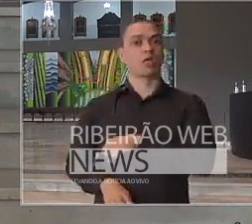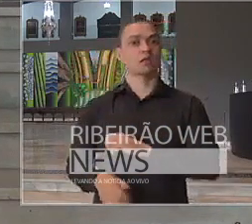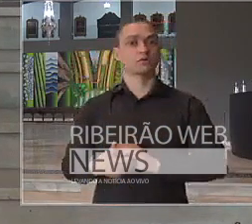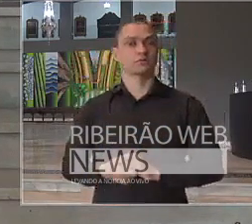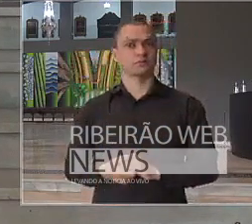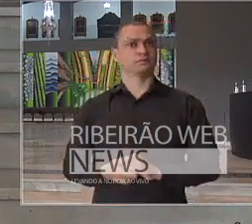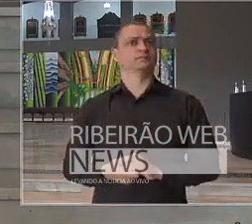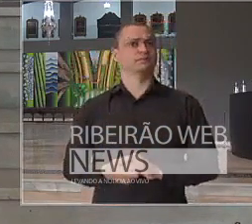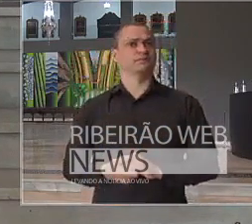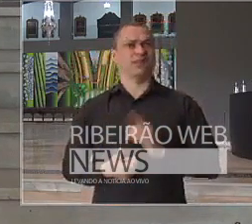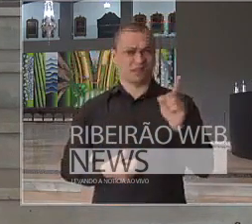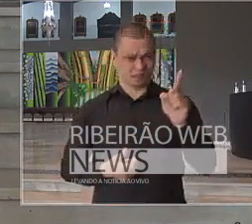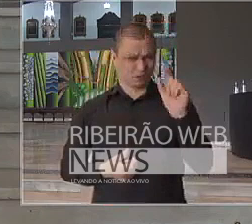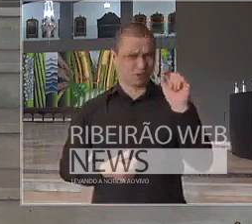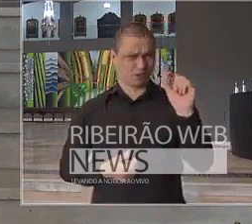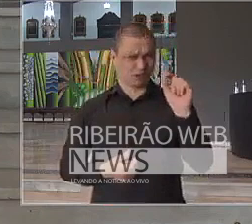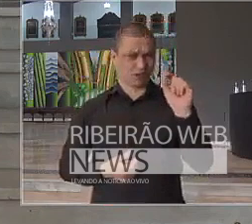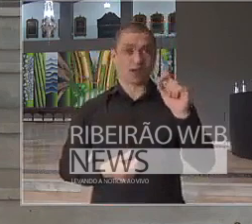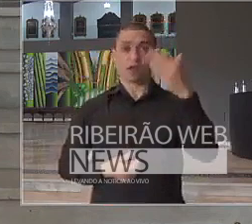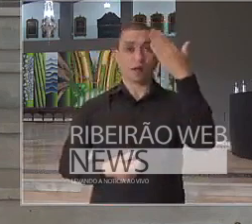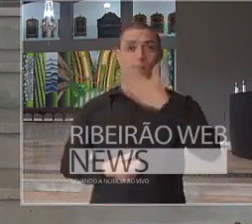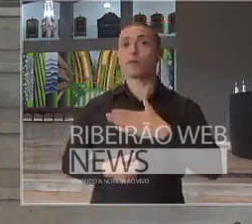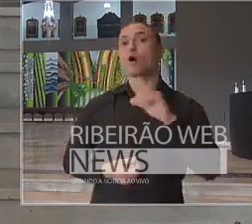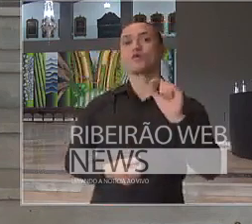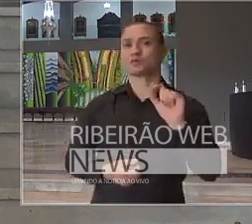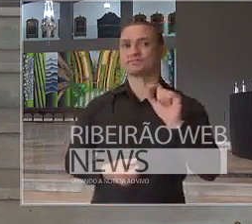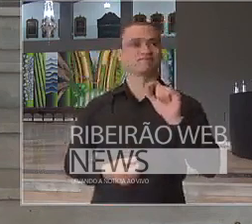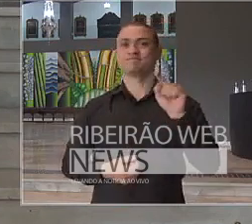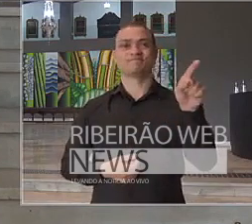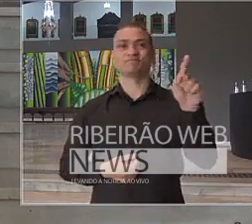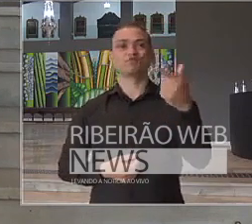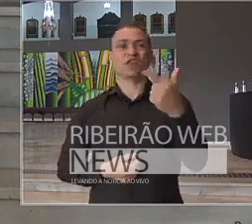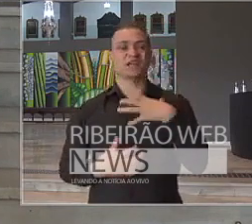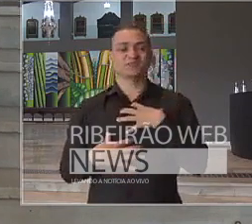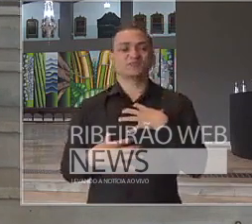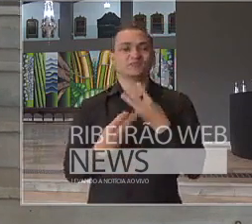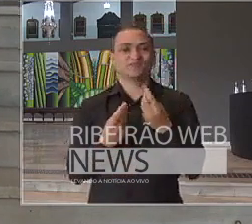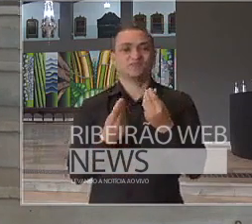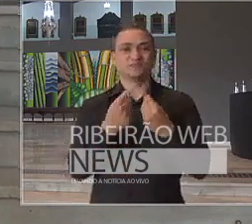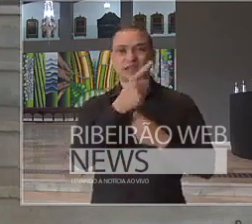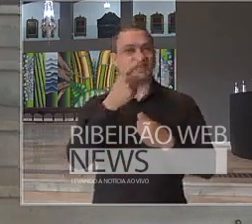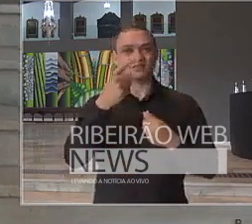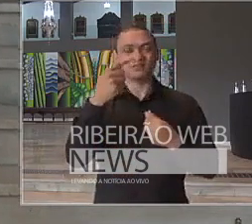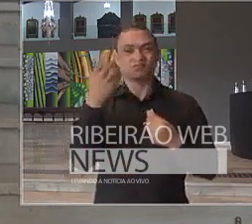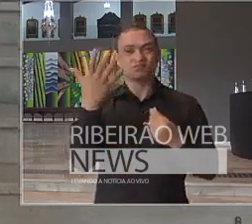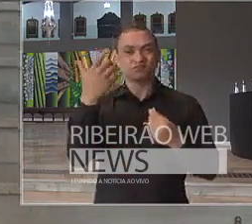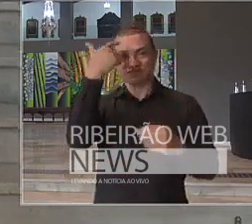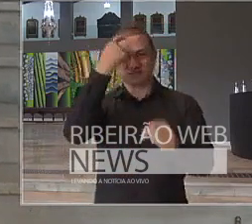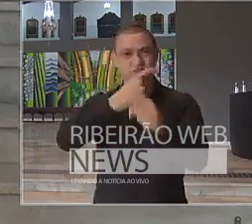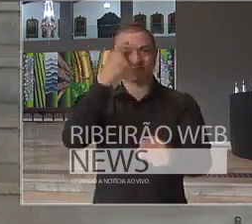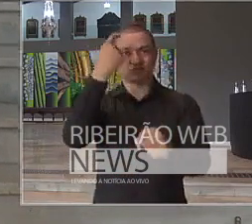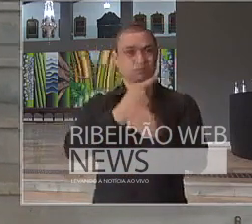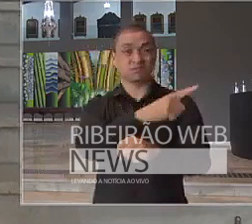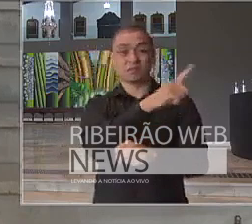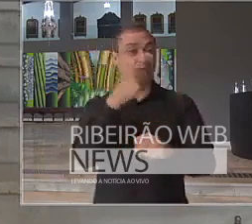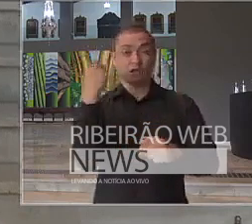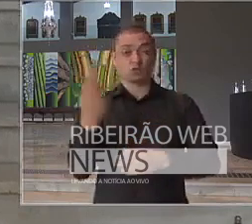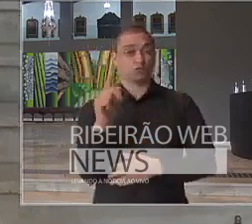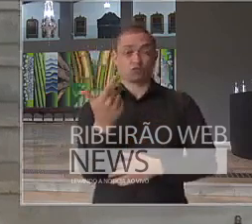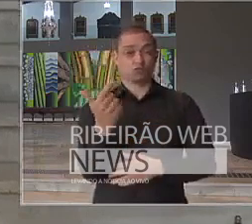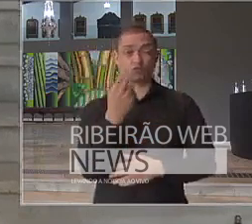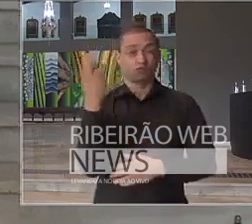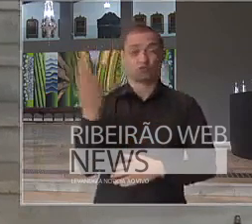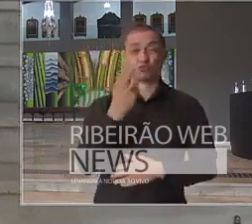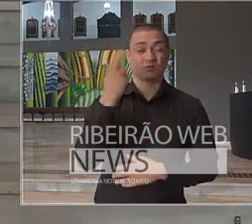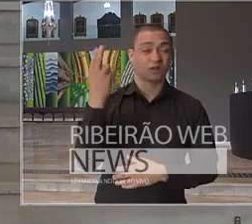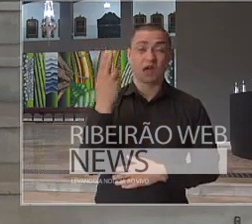e o gesto demonstra mais uma vez a insensibilidade a intolerância ea incapacidade